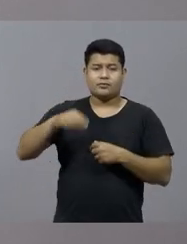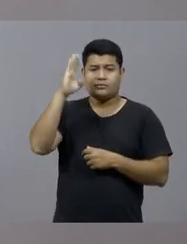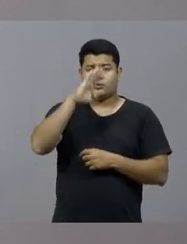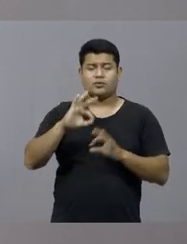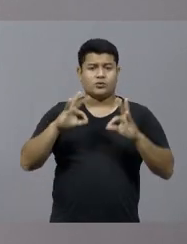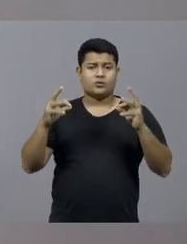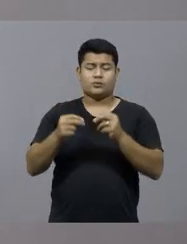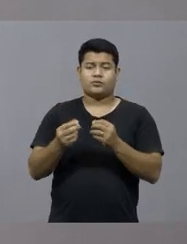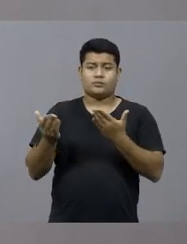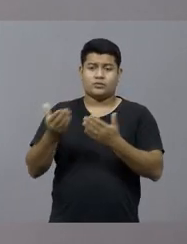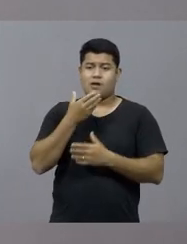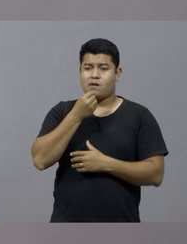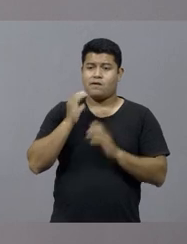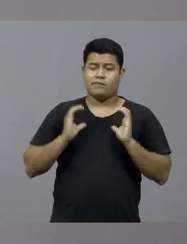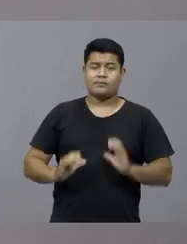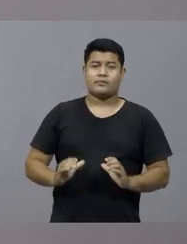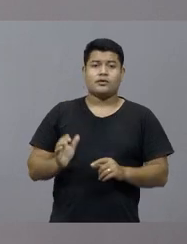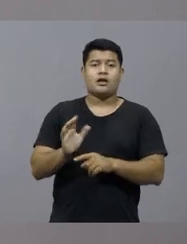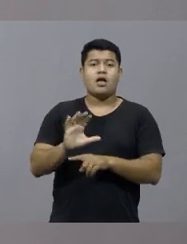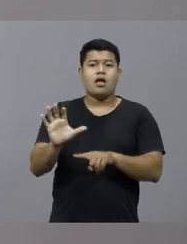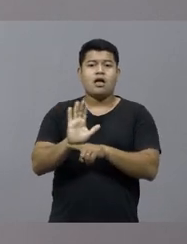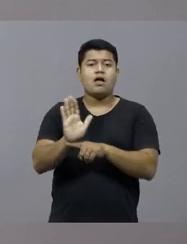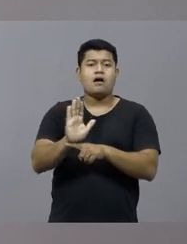aí do vídeo, como é que ele promove essa